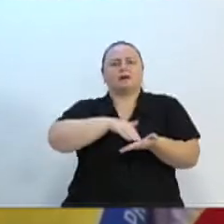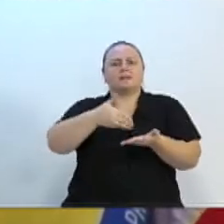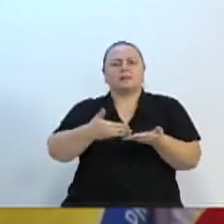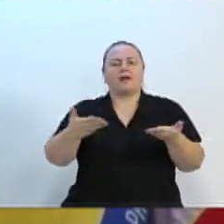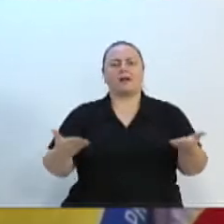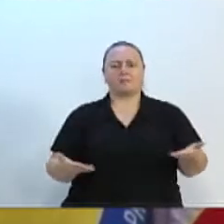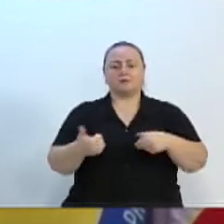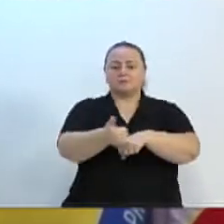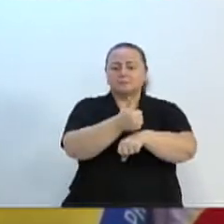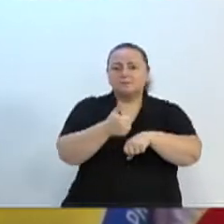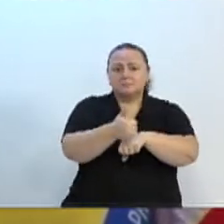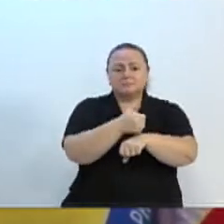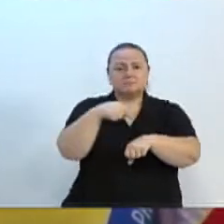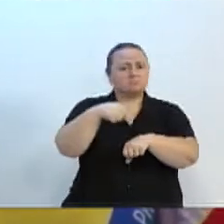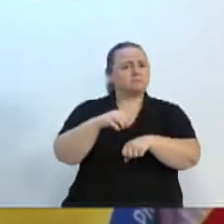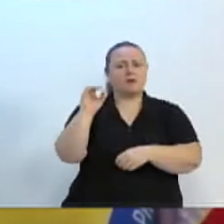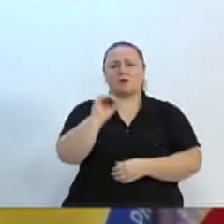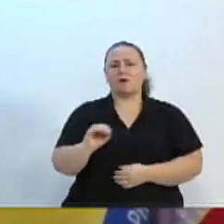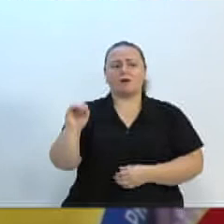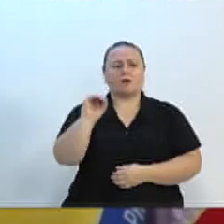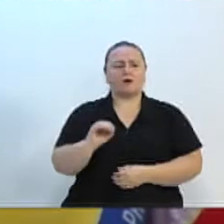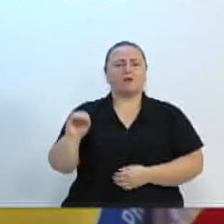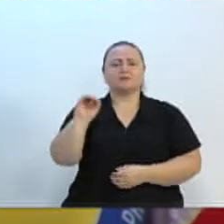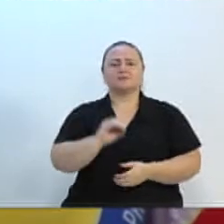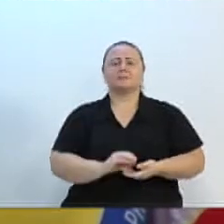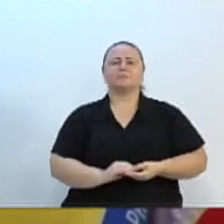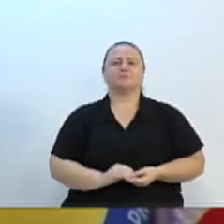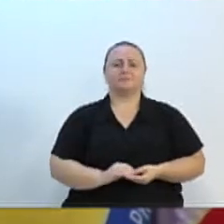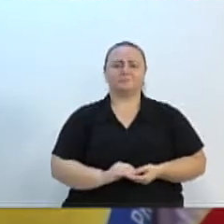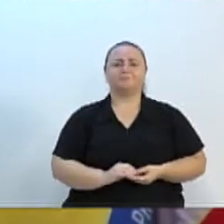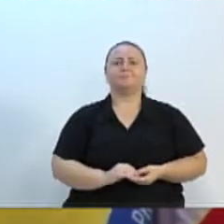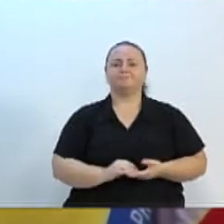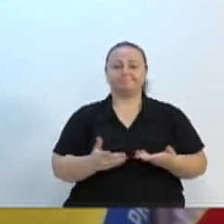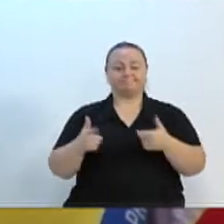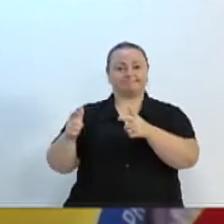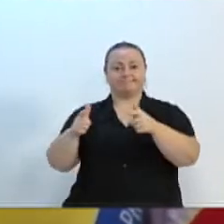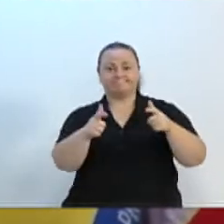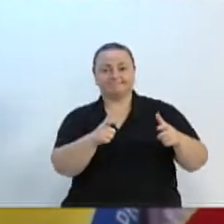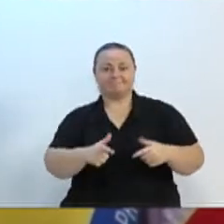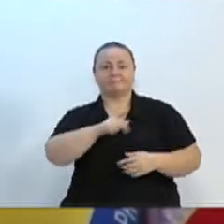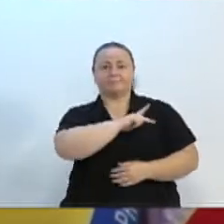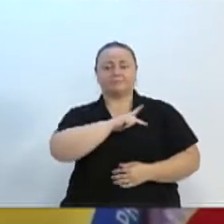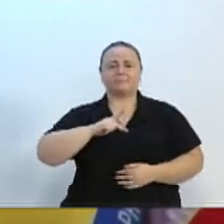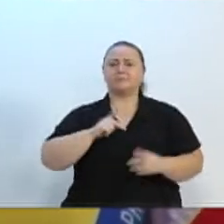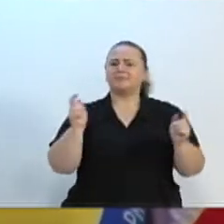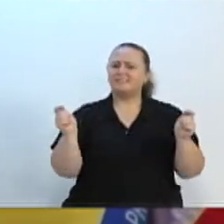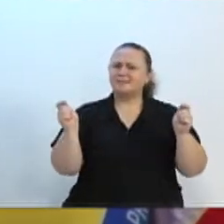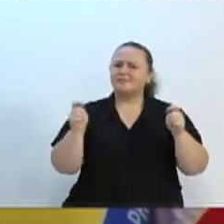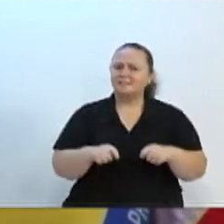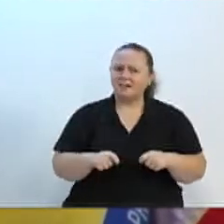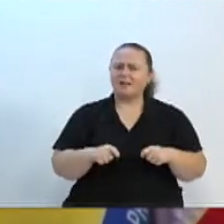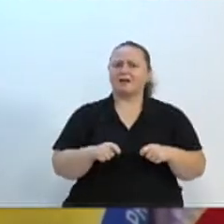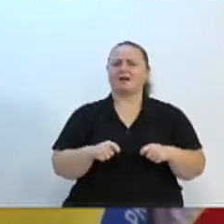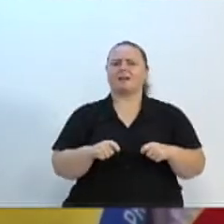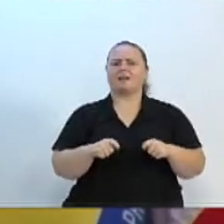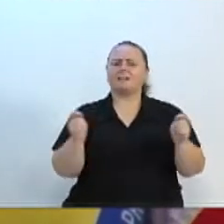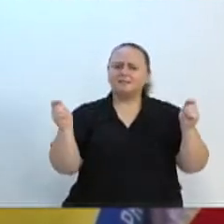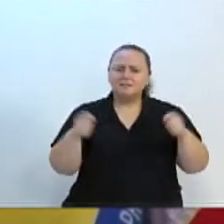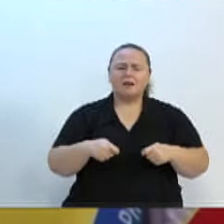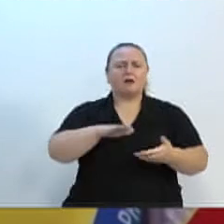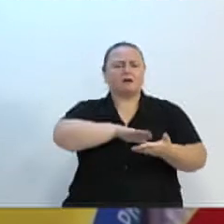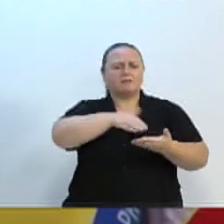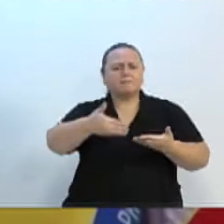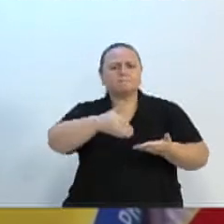desses profissionais que são os intérpretes, para que estejam nesses órgãos públicos e que possam fazer, na verdade, essa tradução